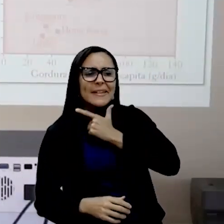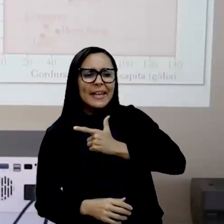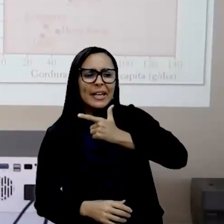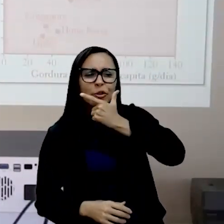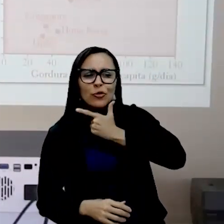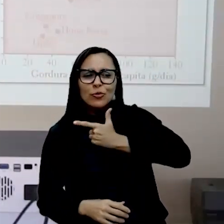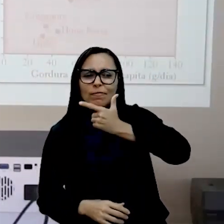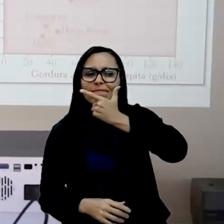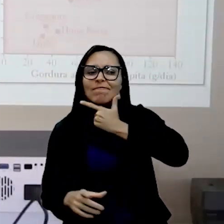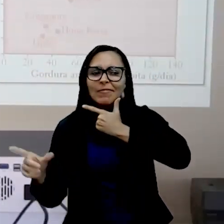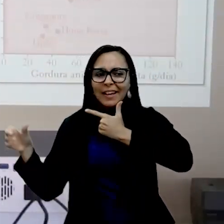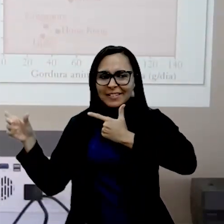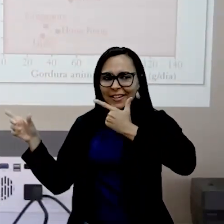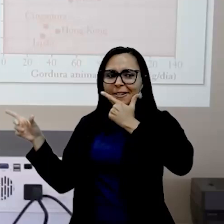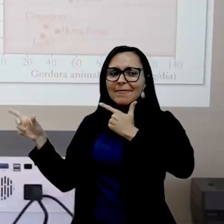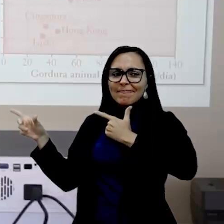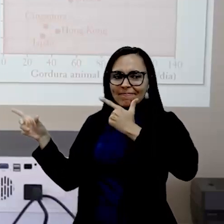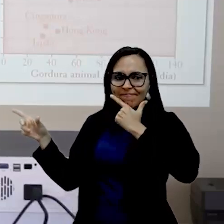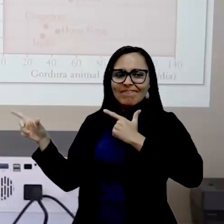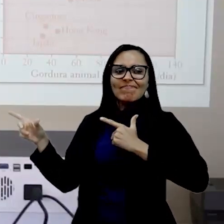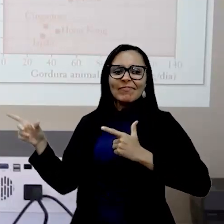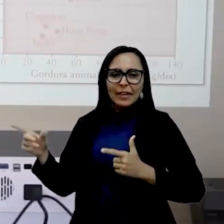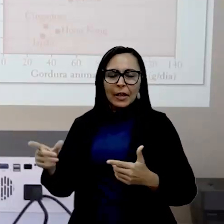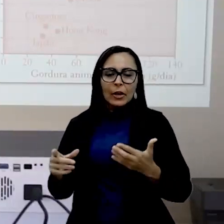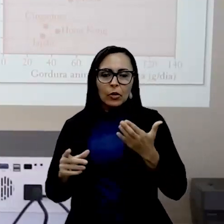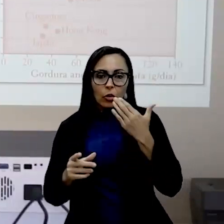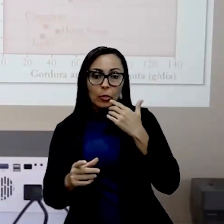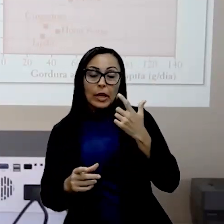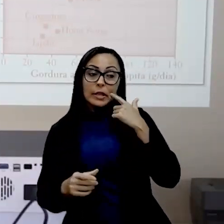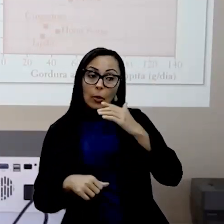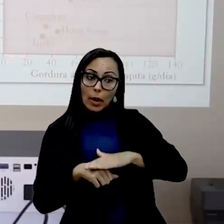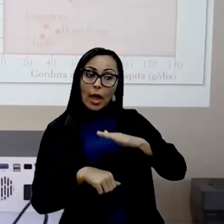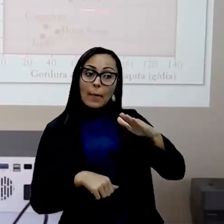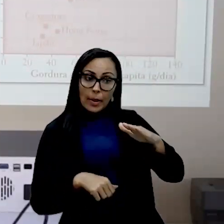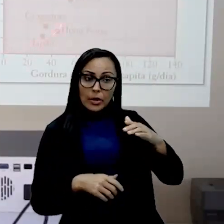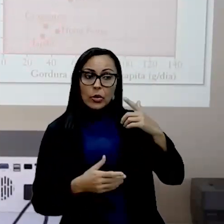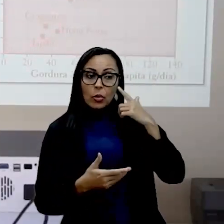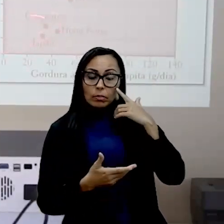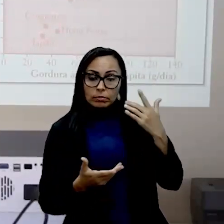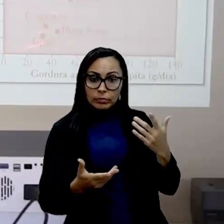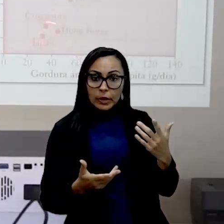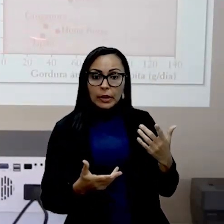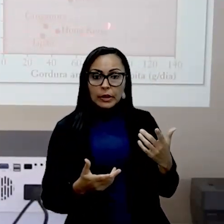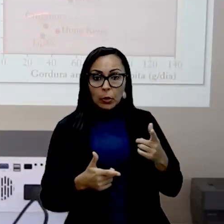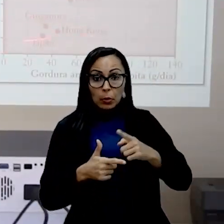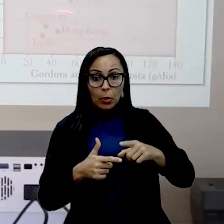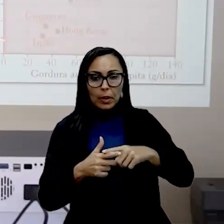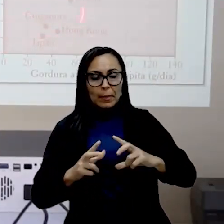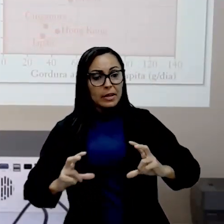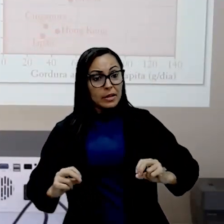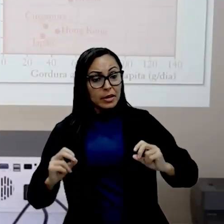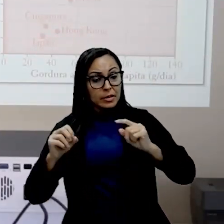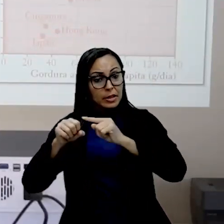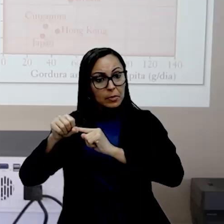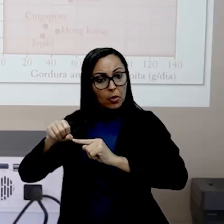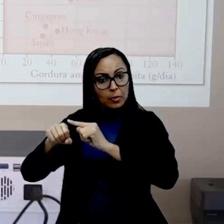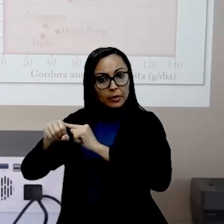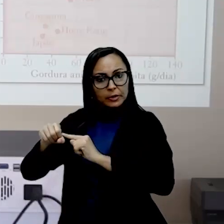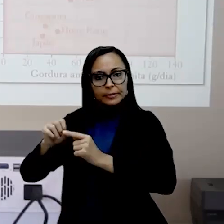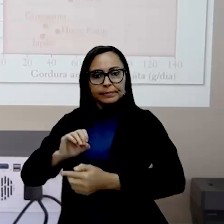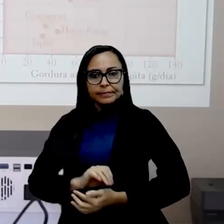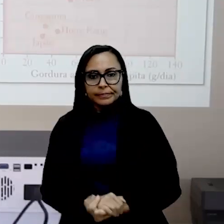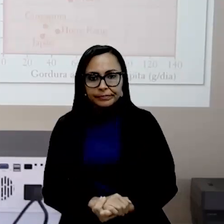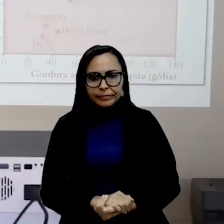esses países aqui estão mais... A incidência de câncer de próstata é maior. Né? E o Japão lá embaixo aqui, ó. Singapura, Hong Kong, aqueles países asiáticos,